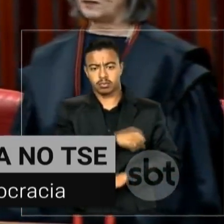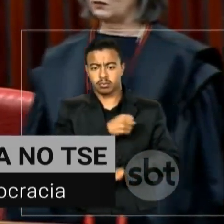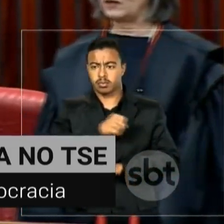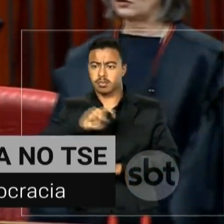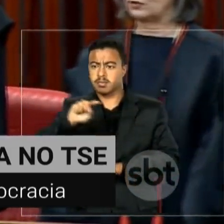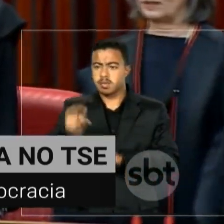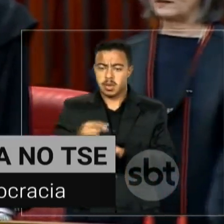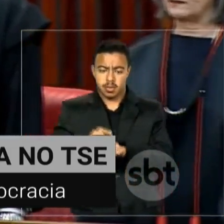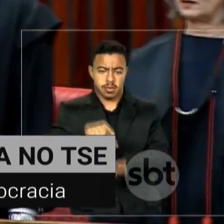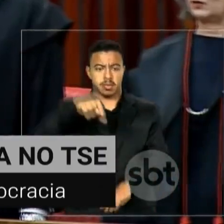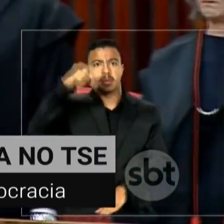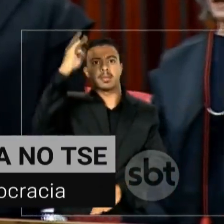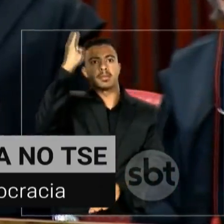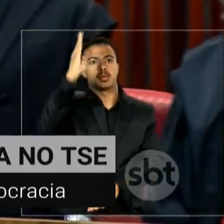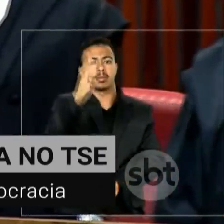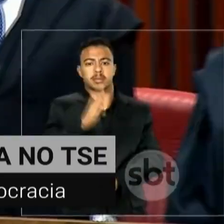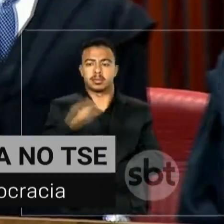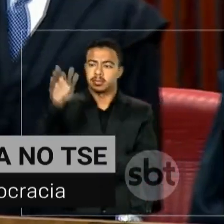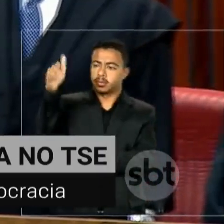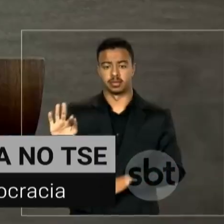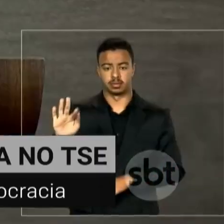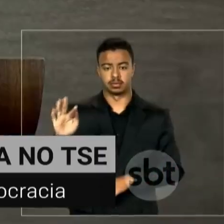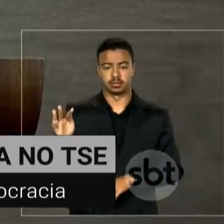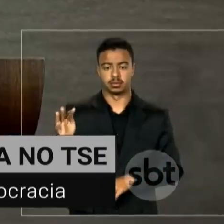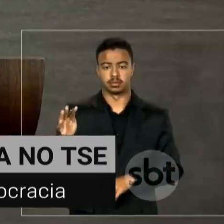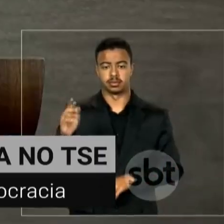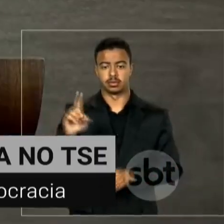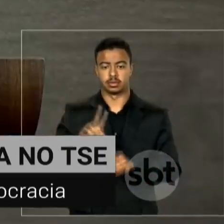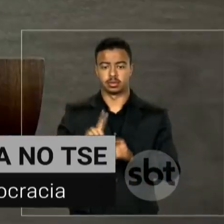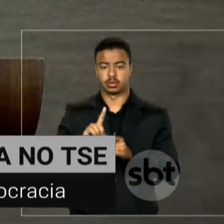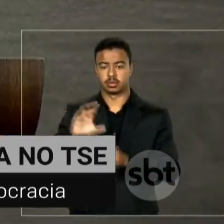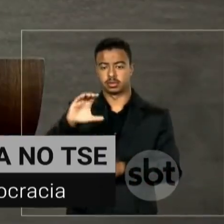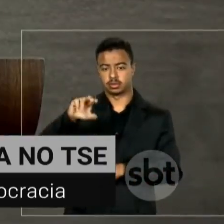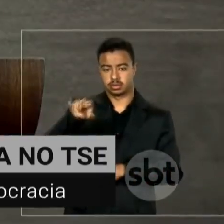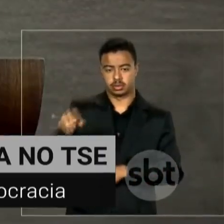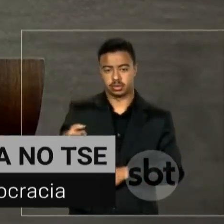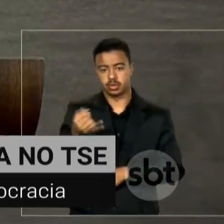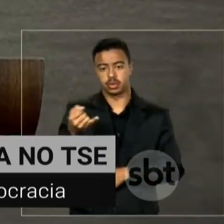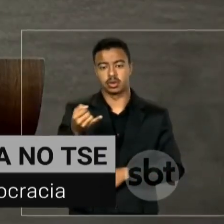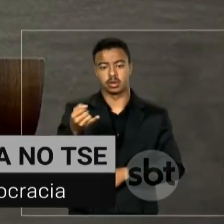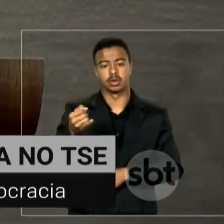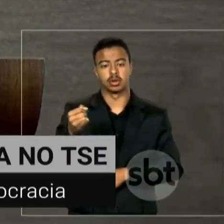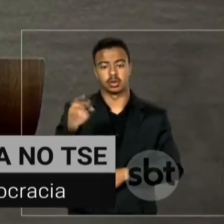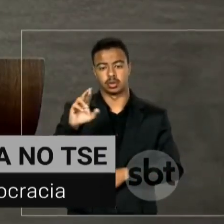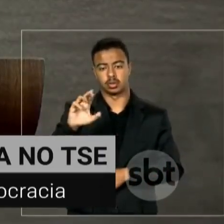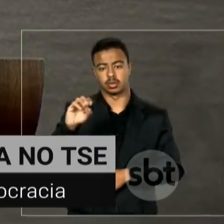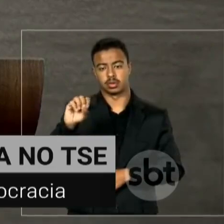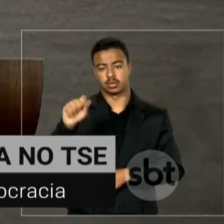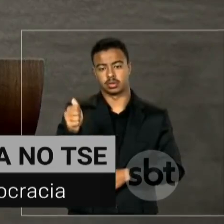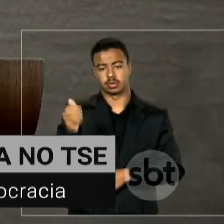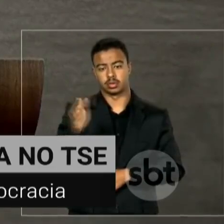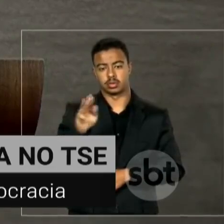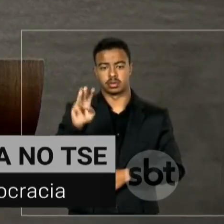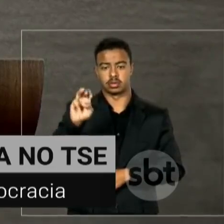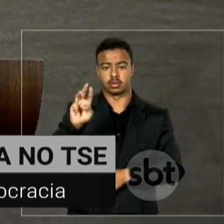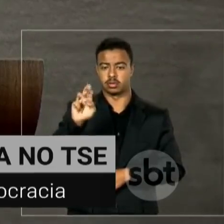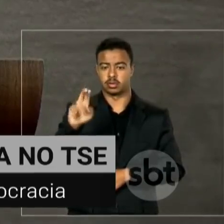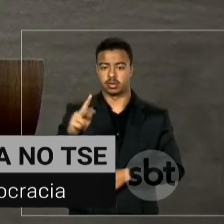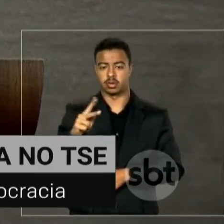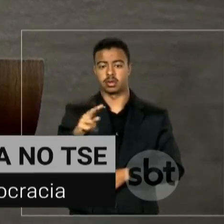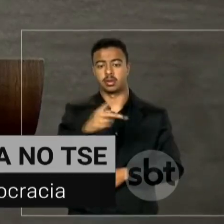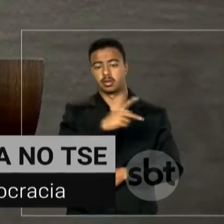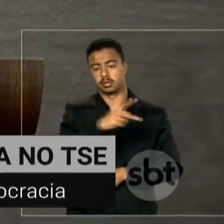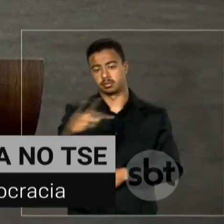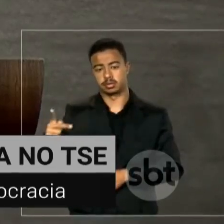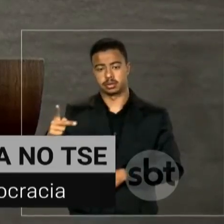a respeito de toda essa homenagem a Rodrigo Pacheco, Carmen Lúcia, ministra tanto do Tribunal Superior Eleitoral quanto do Supremo Tribunal